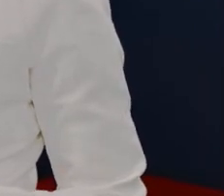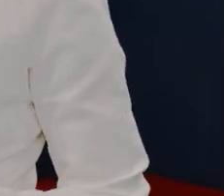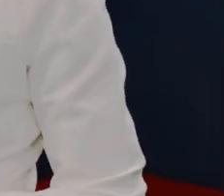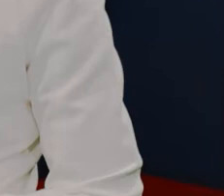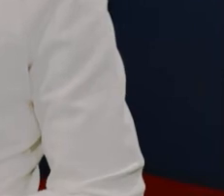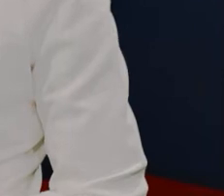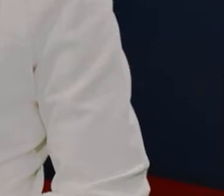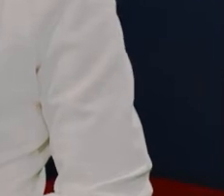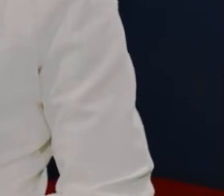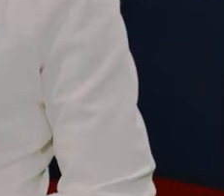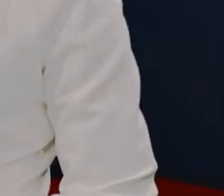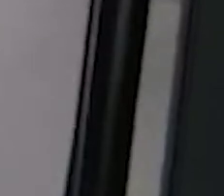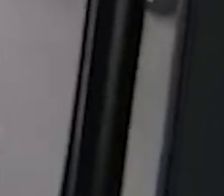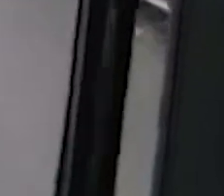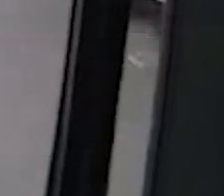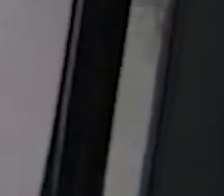de